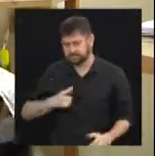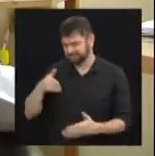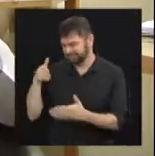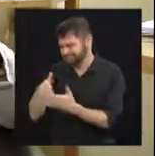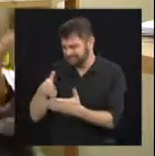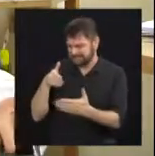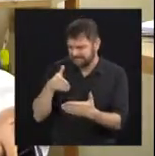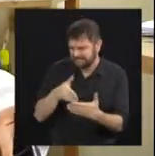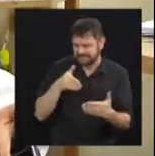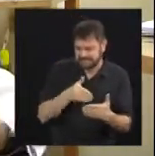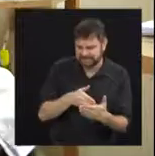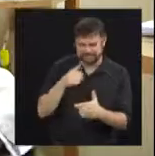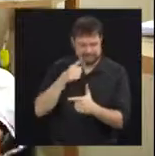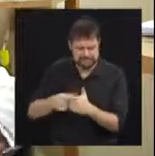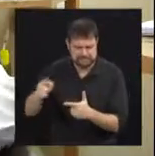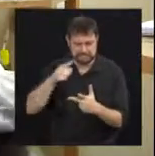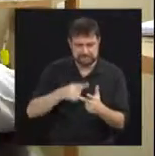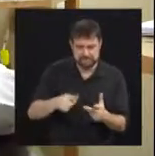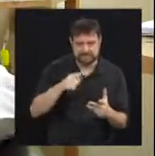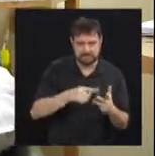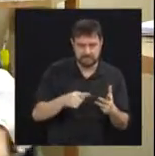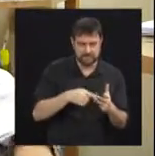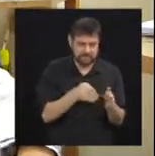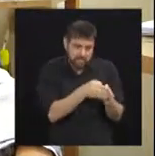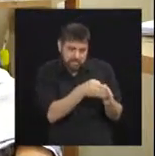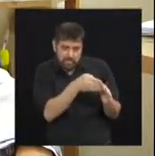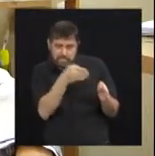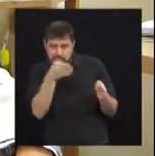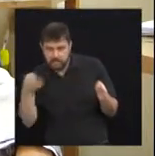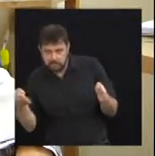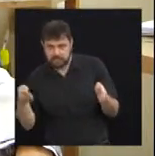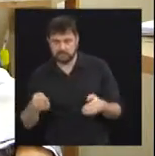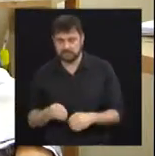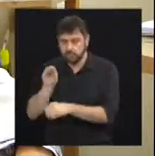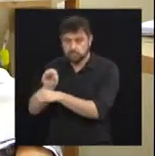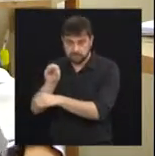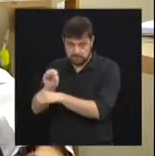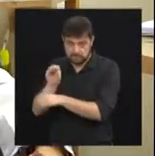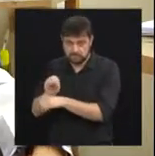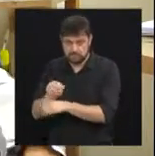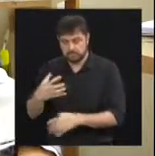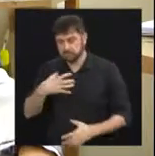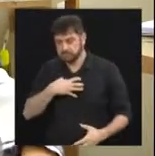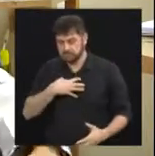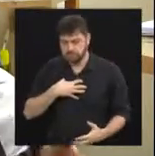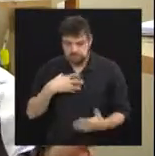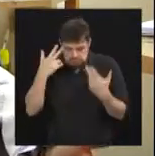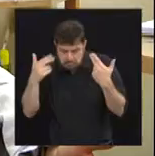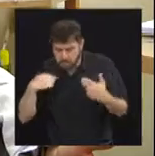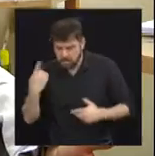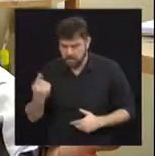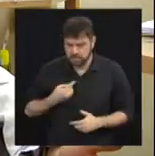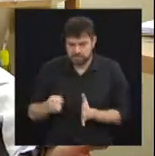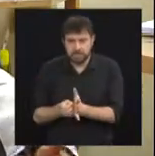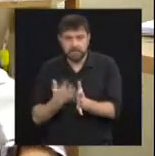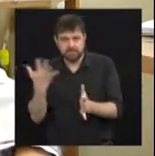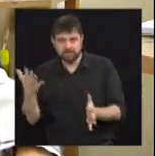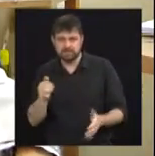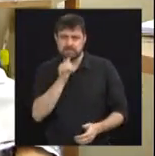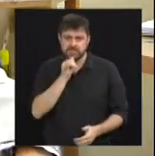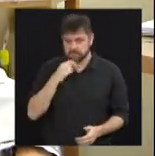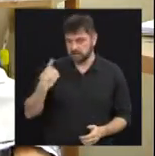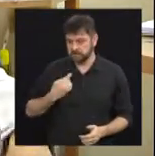obstáculos que porventura nós possamos encontrar no meio do caminho ao longo do tratamento, mas de maneira geral nós podemos algumas vezes, por exemplo,